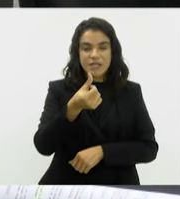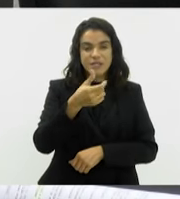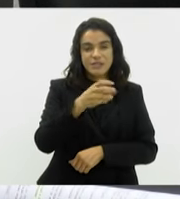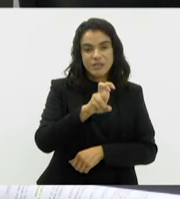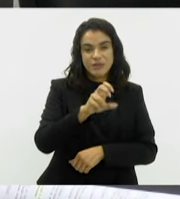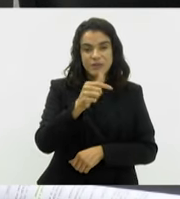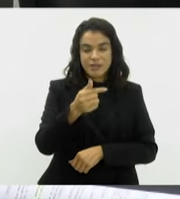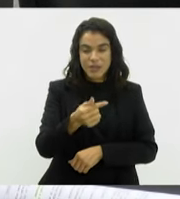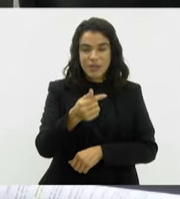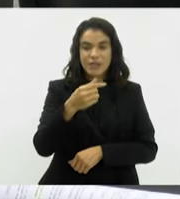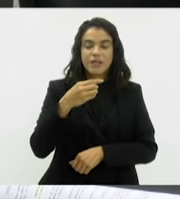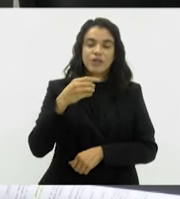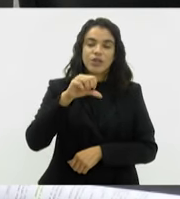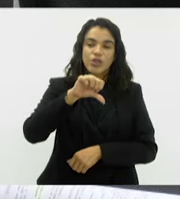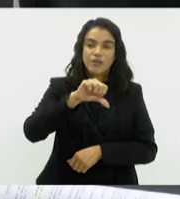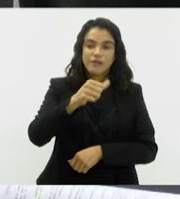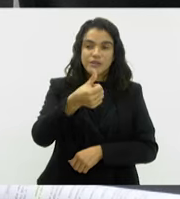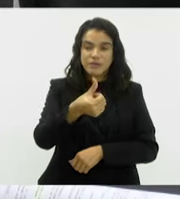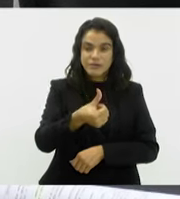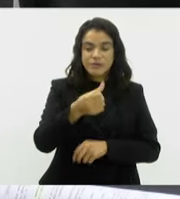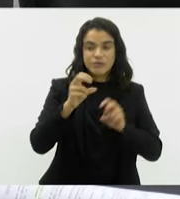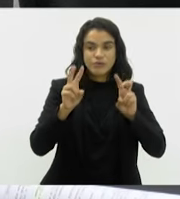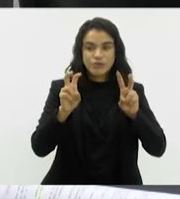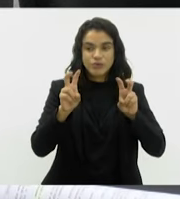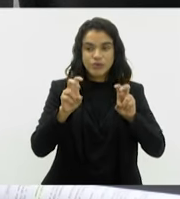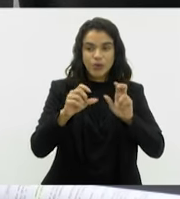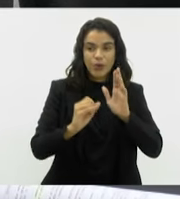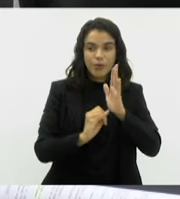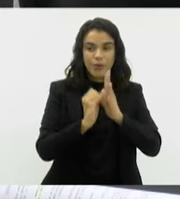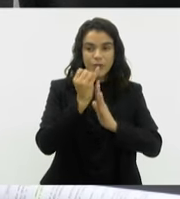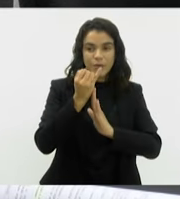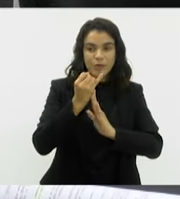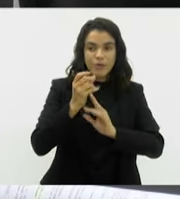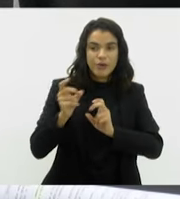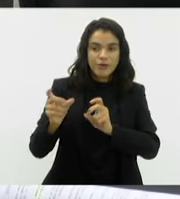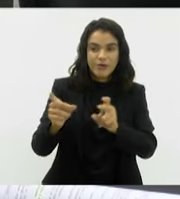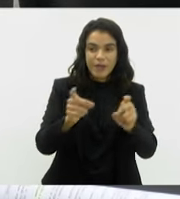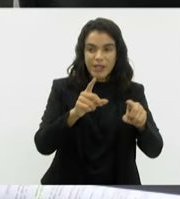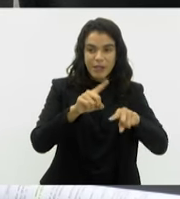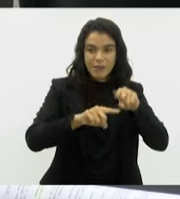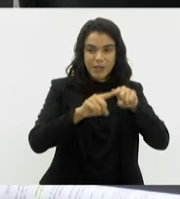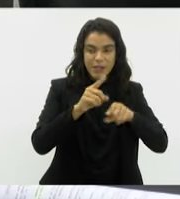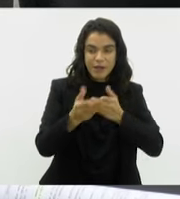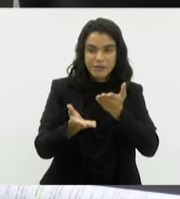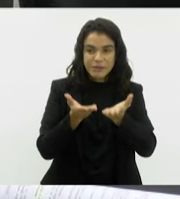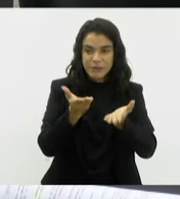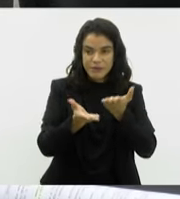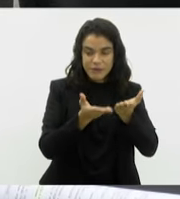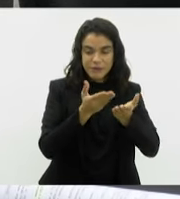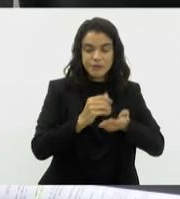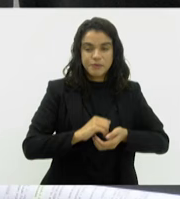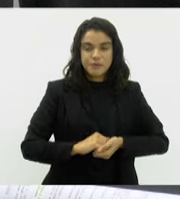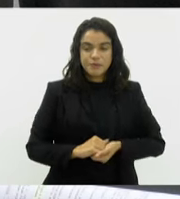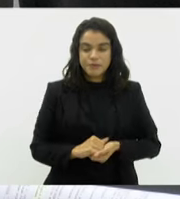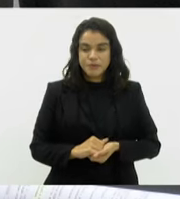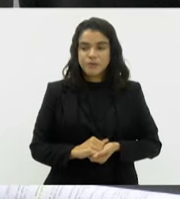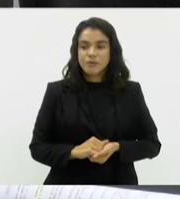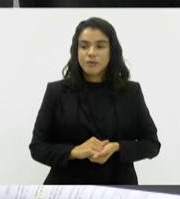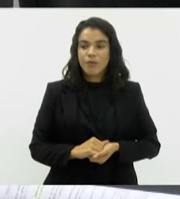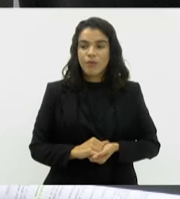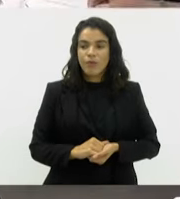26 de dezembro de 96, que dispõe sobre o imposto sobre circulação de mercadorias e serviços na forma em que menciona. Além